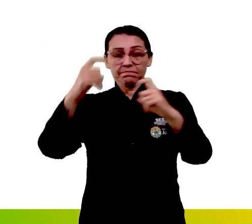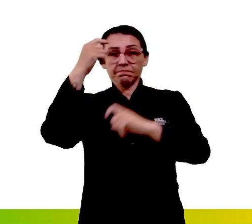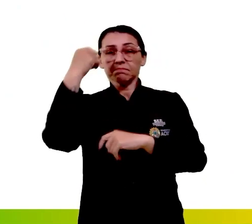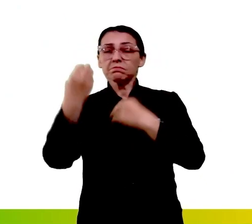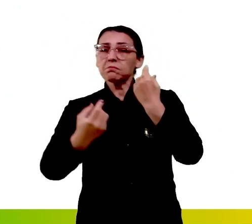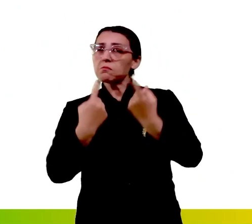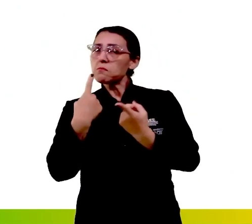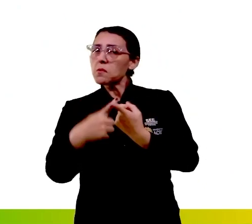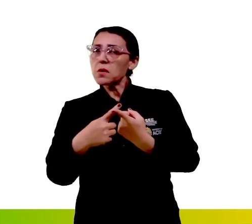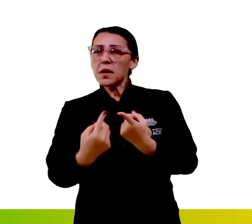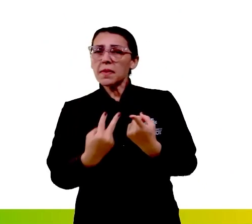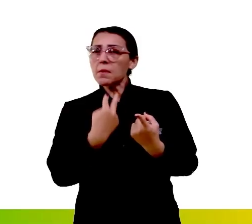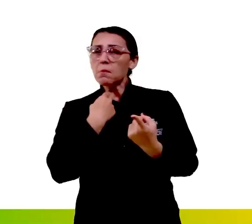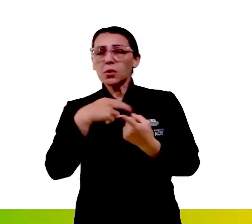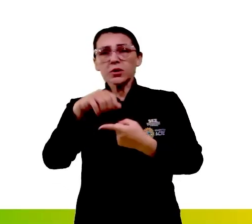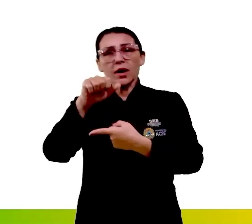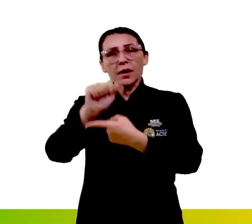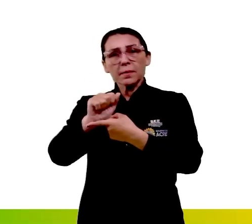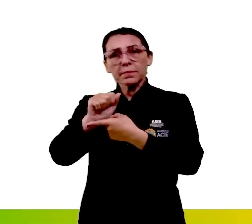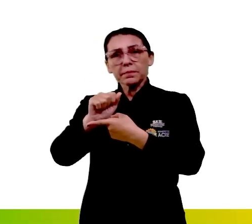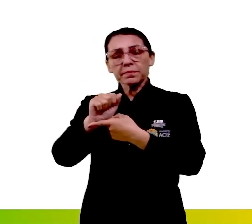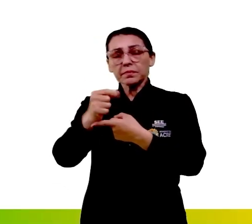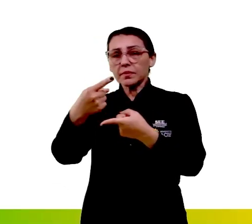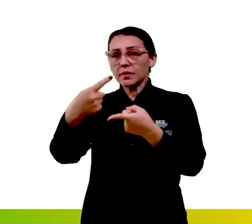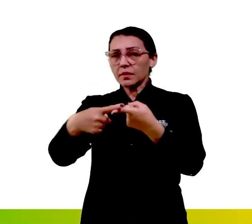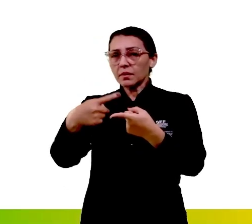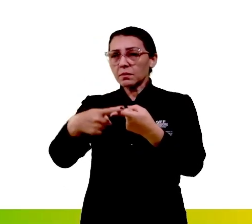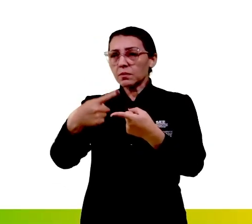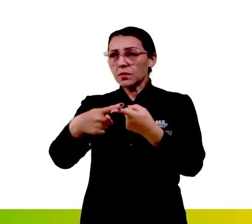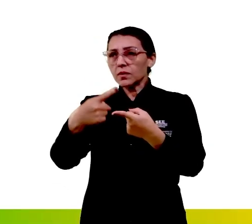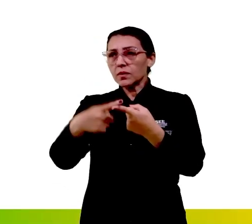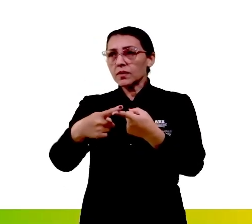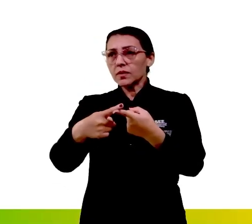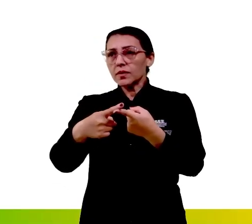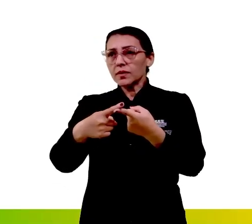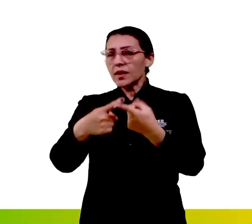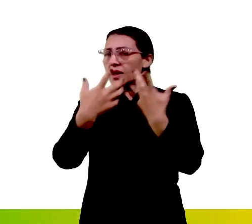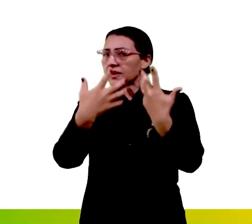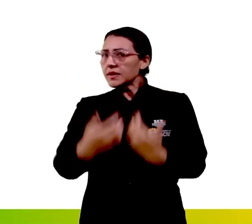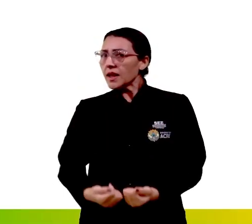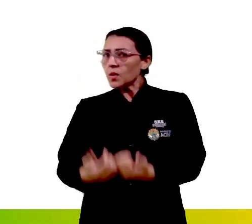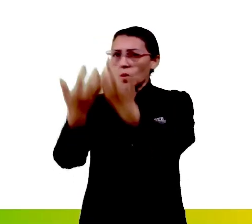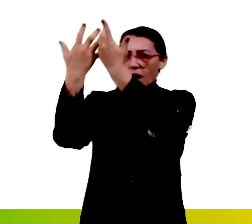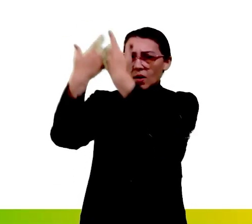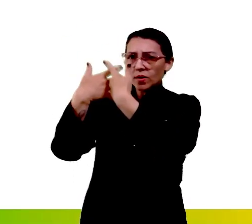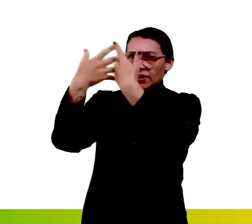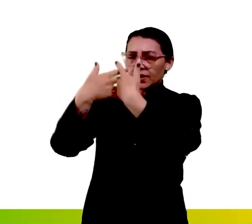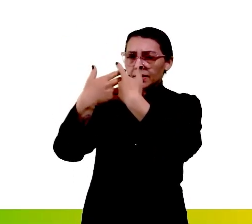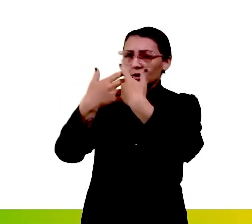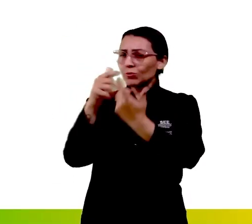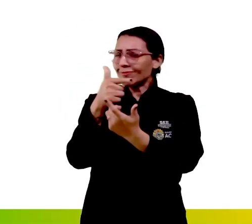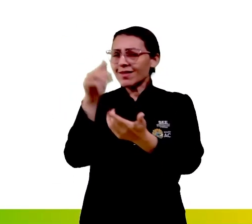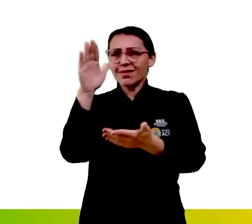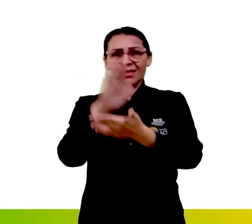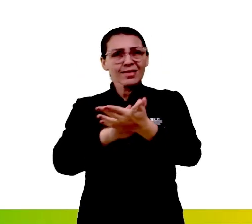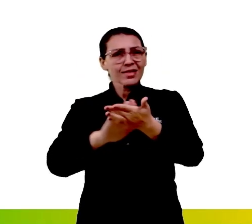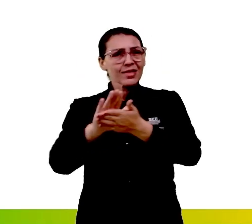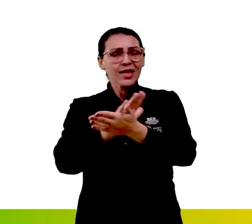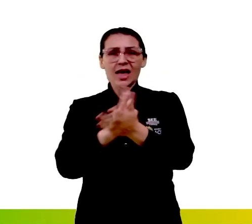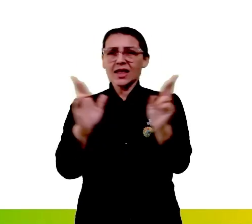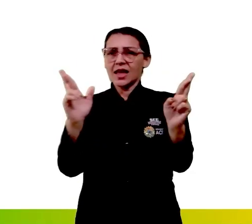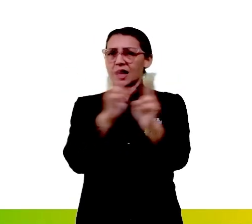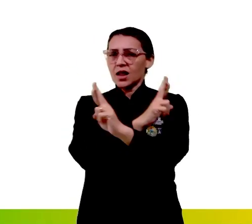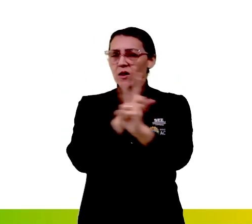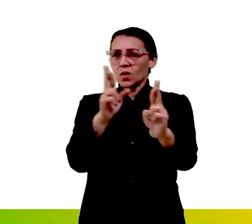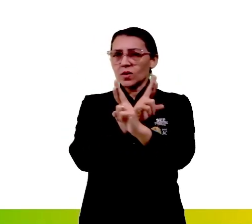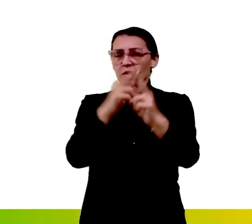não pode ser a letra A? Porque contestação do racionalismo não tem nada a ver com